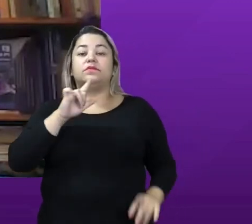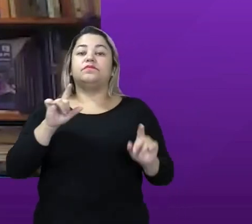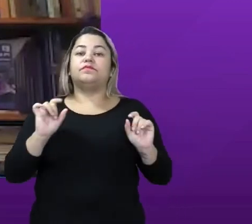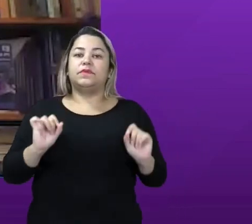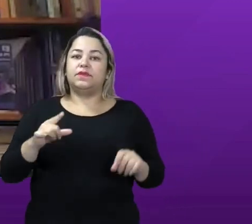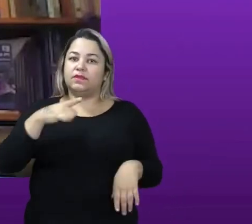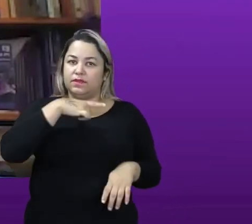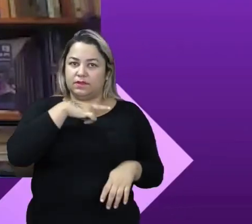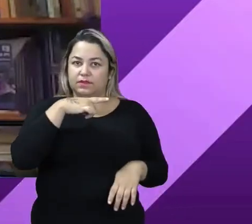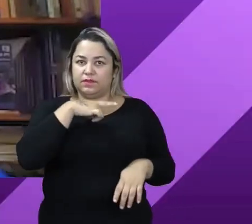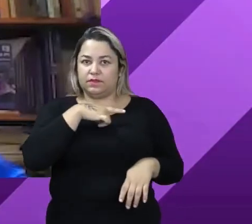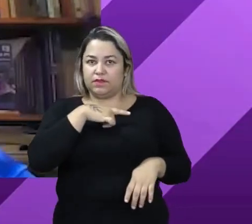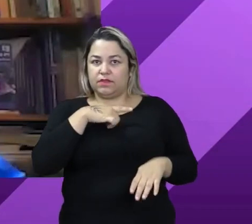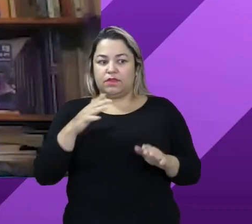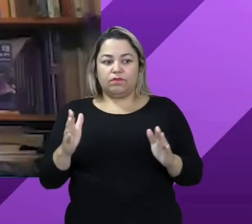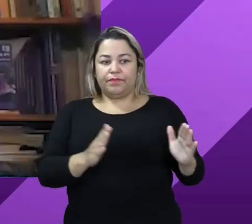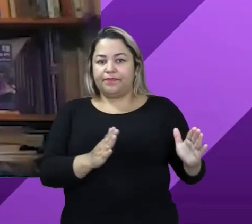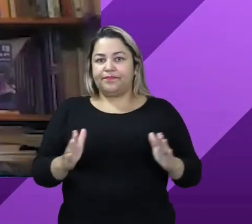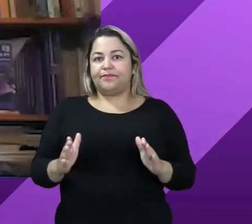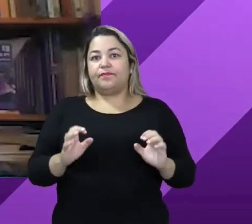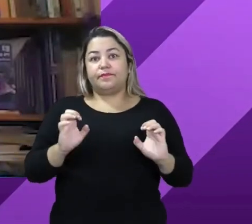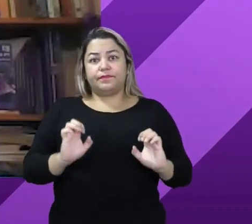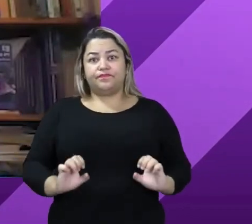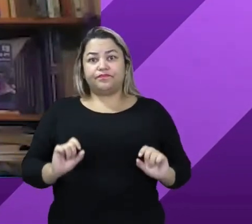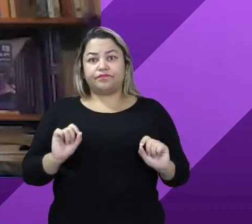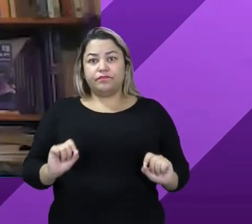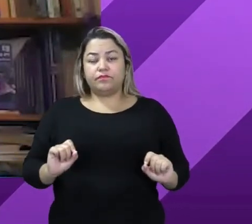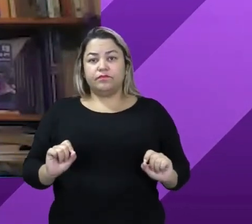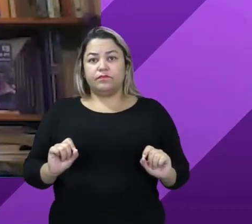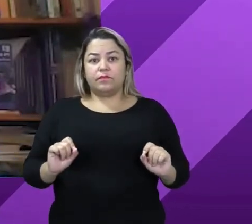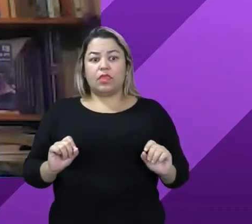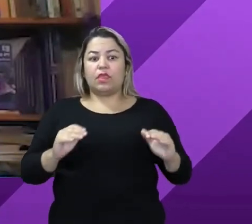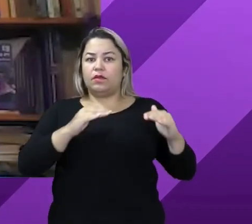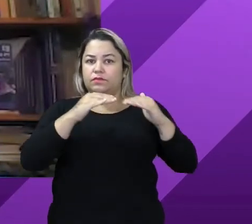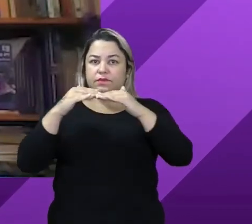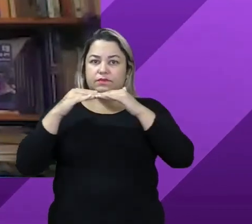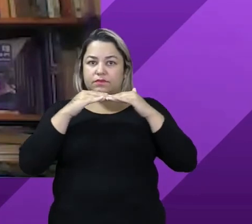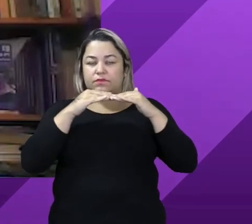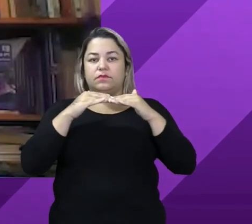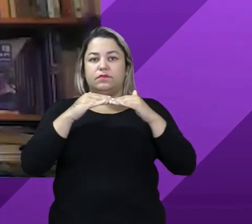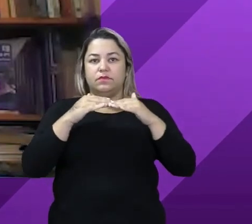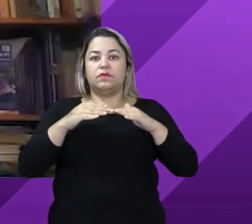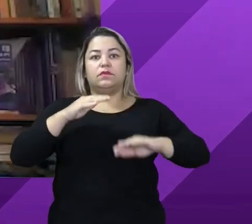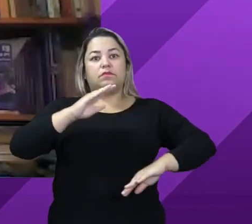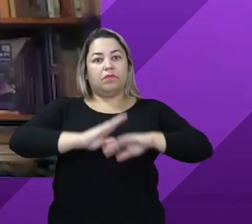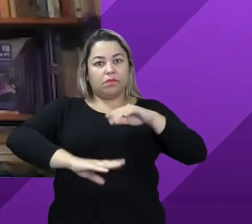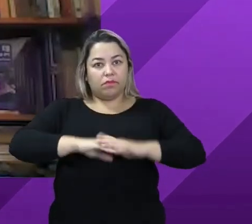que tem um eixo estruturante nessa questão da igualdade e